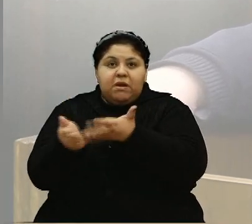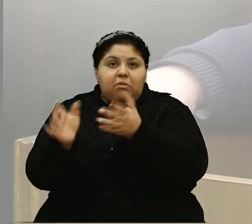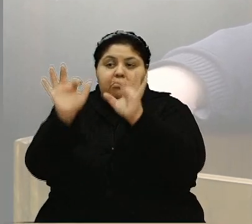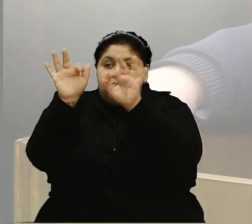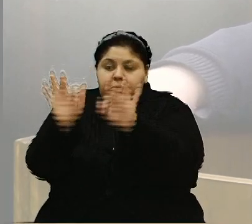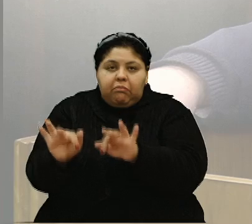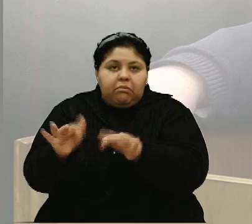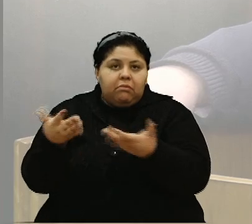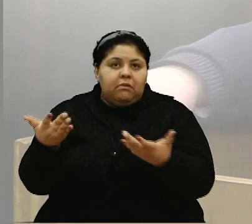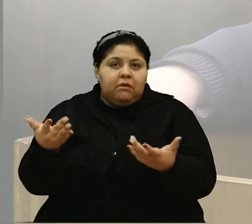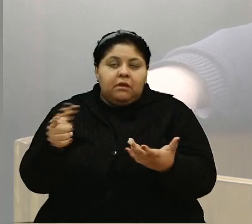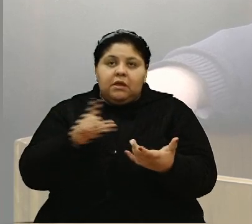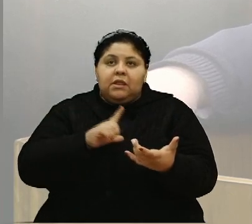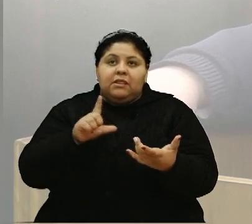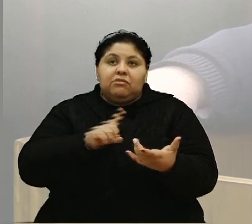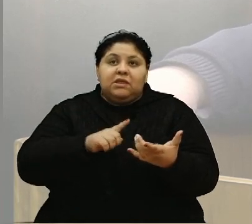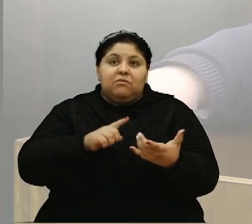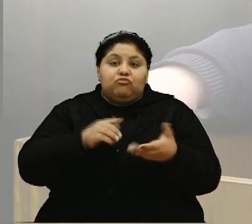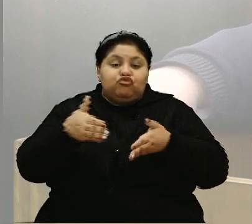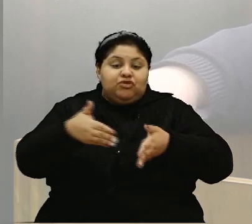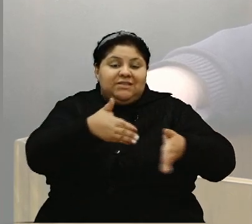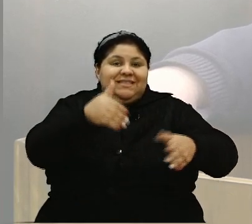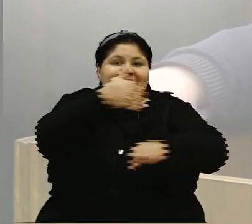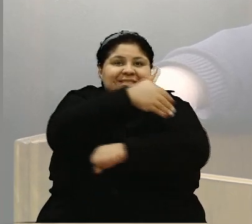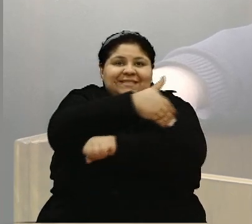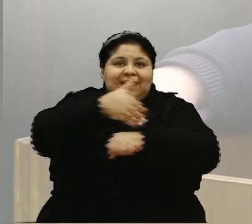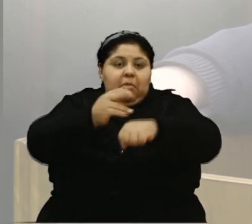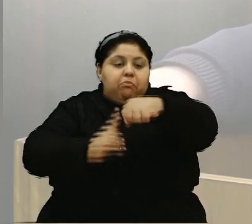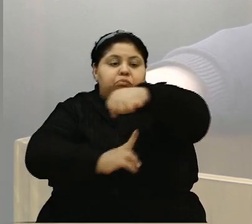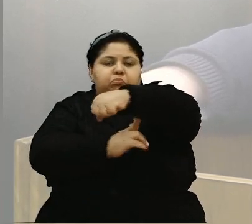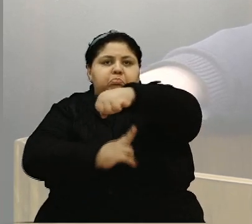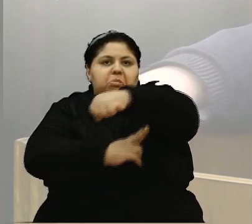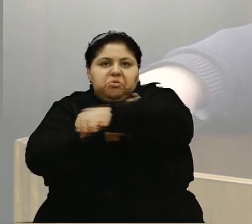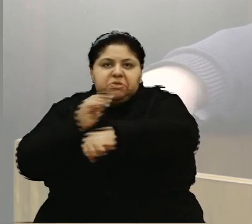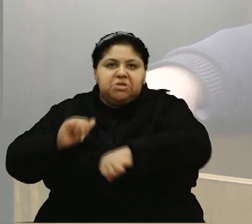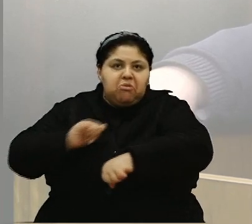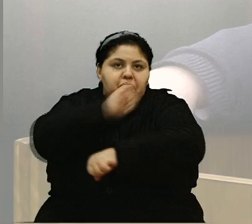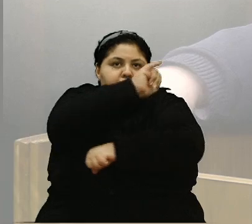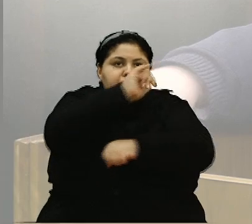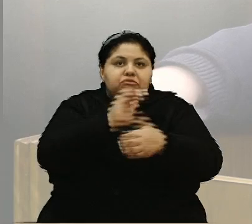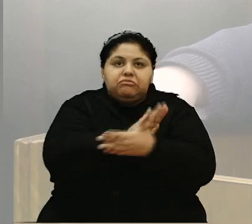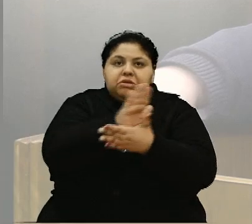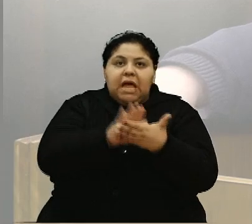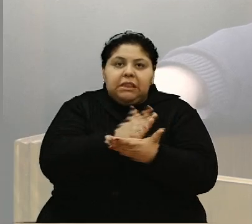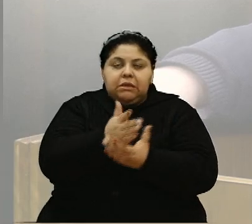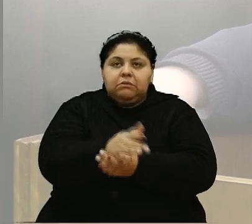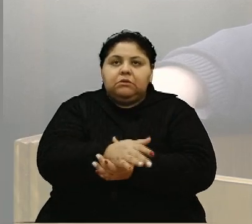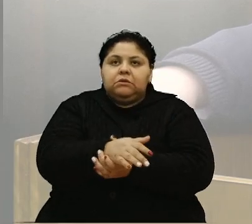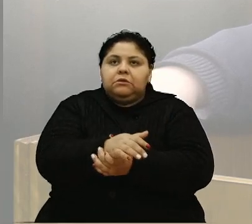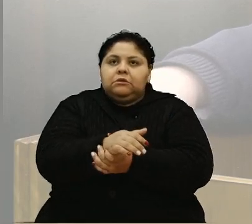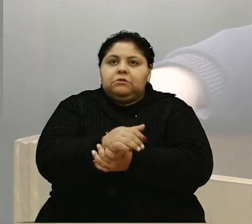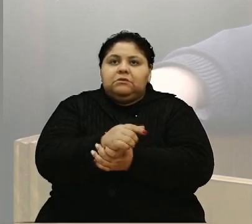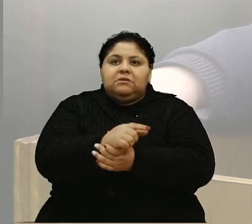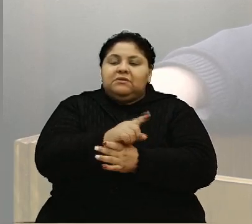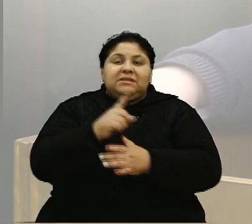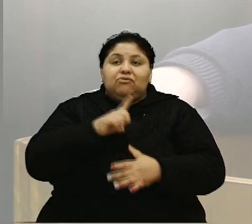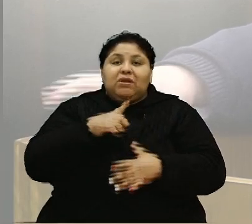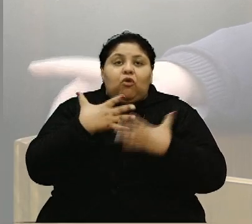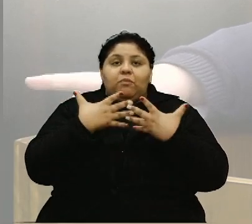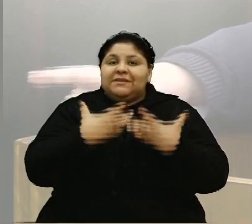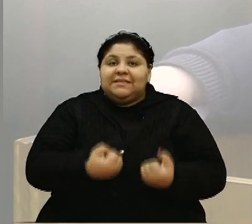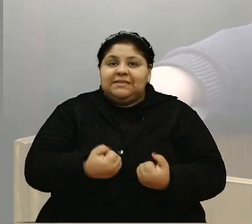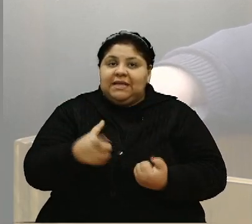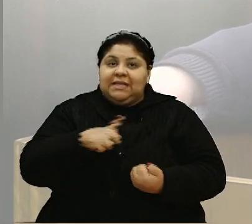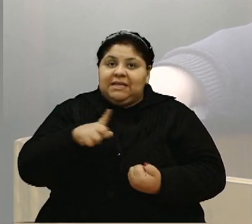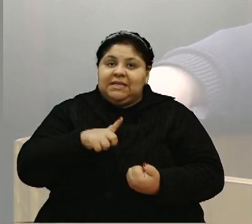pernas. Nós não temos estradas, nós não temos pontes e não temos aeroportos. Não é admissível que ainda tenhamos